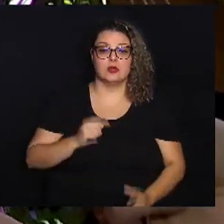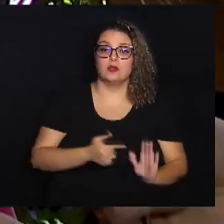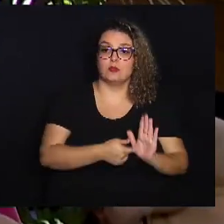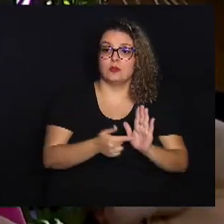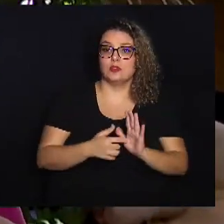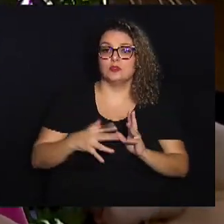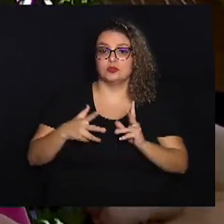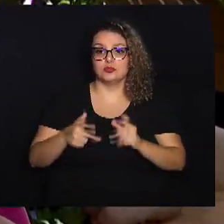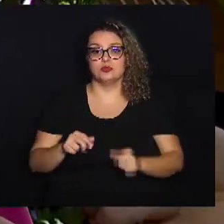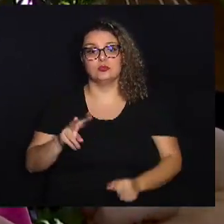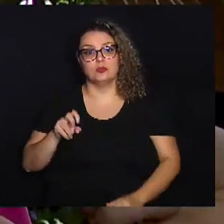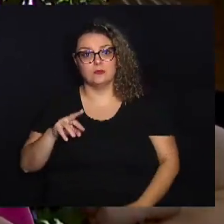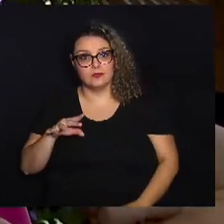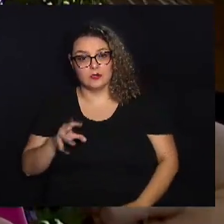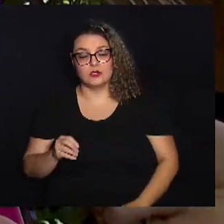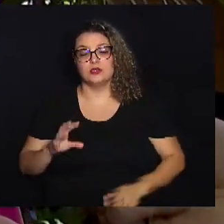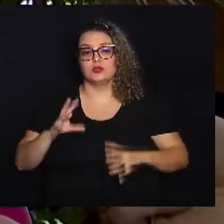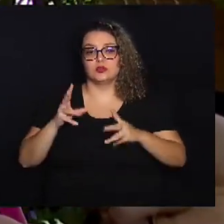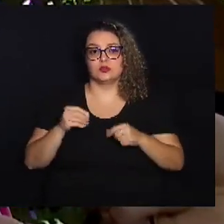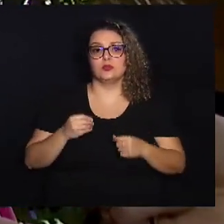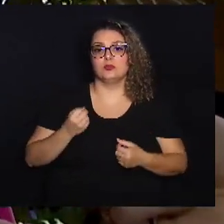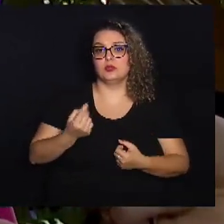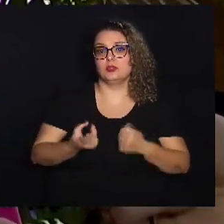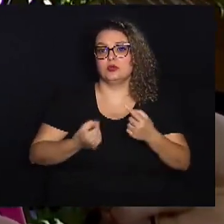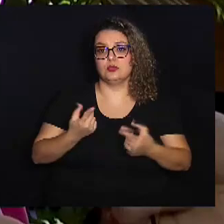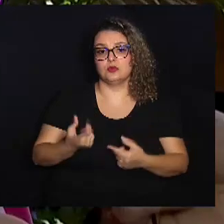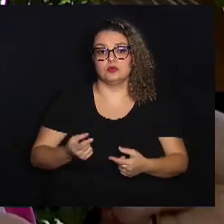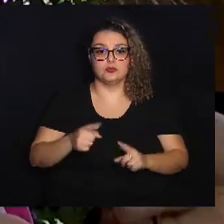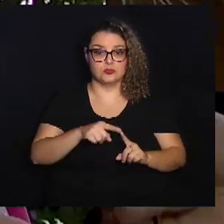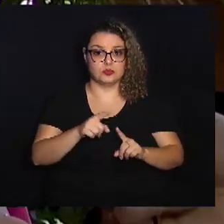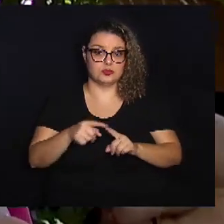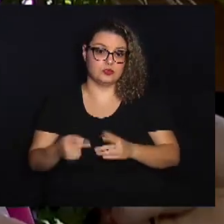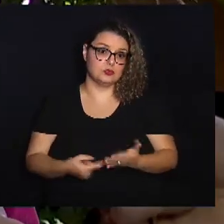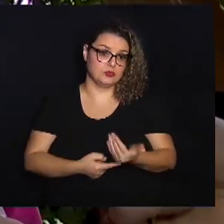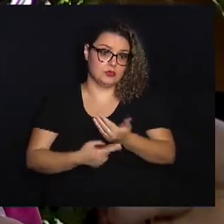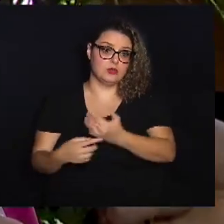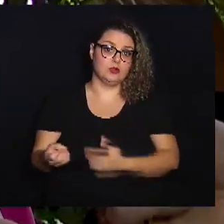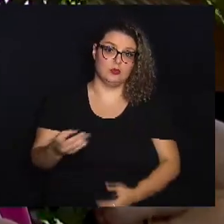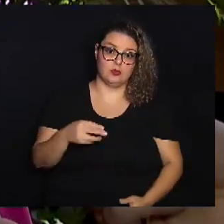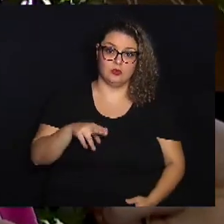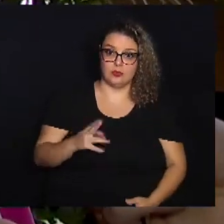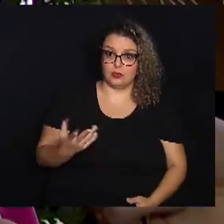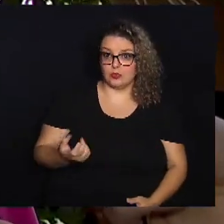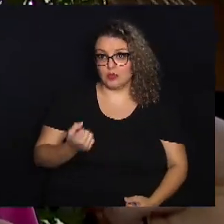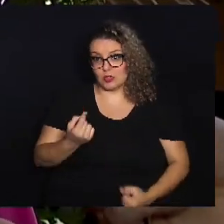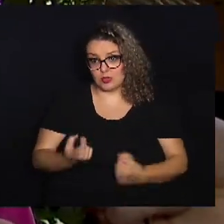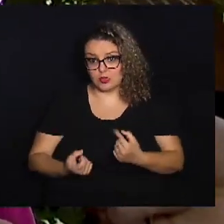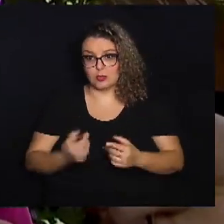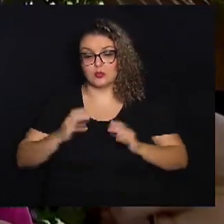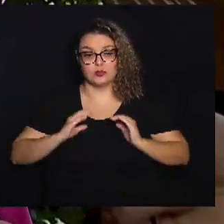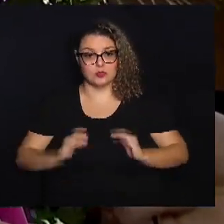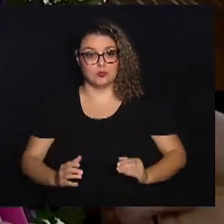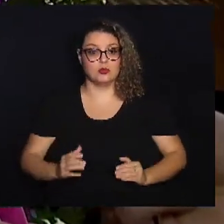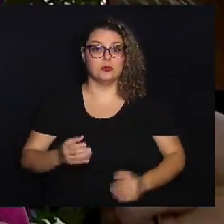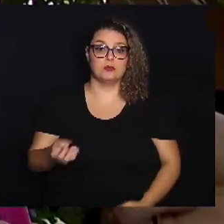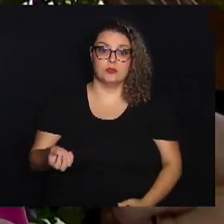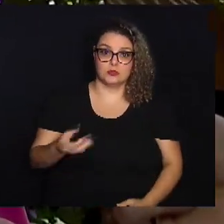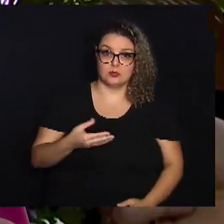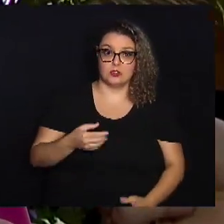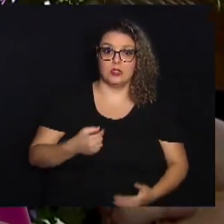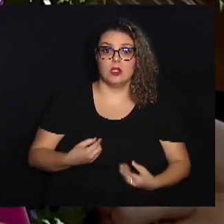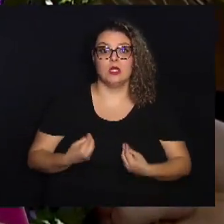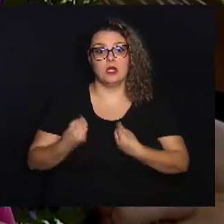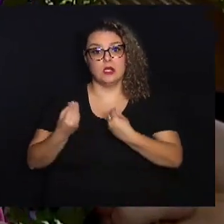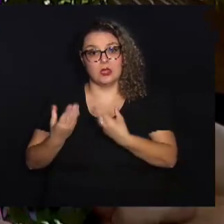varejo, todo mundo que está colocando algum tipo de tecnologia nova ou algum tipo de comportamento novo, leva tudo